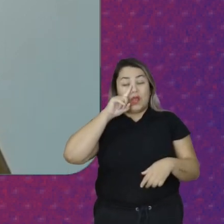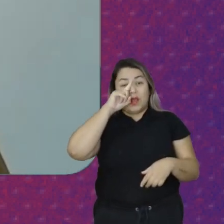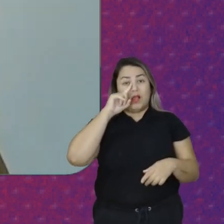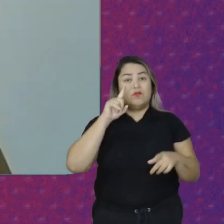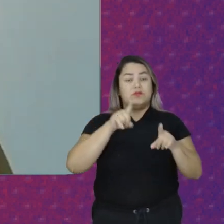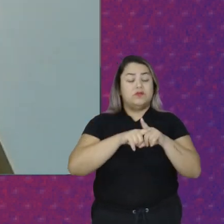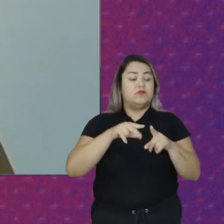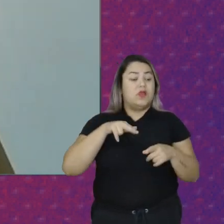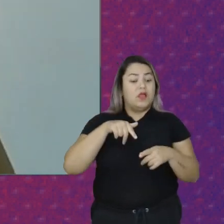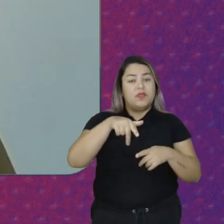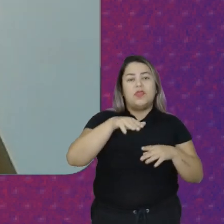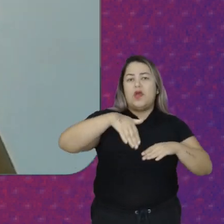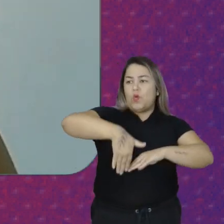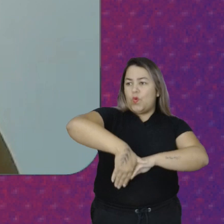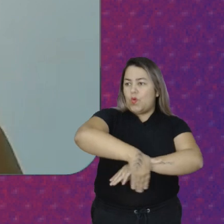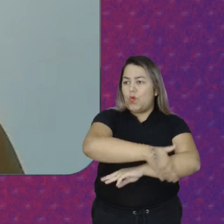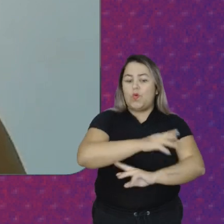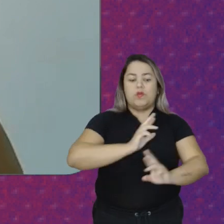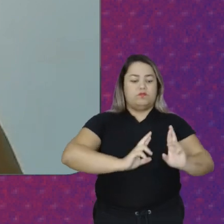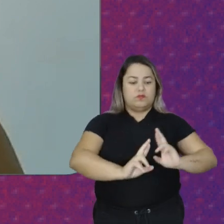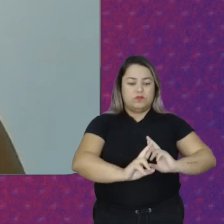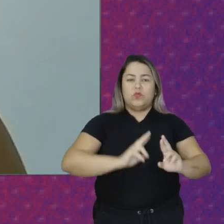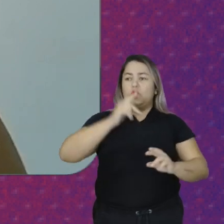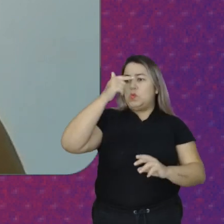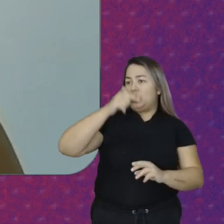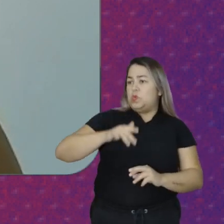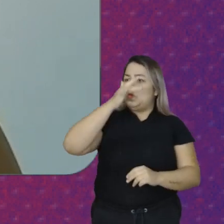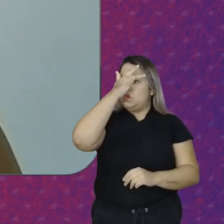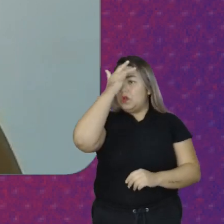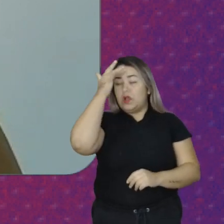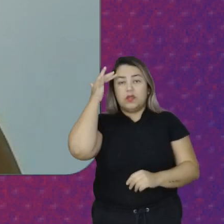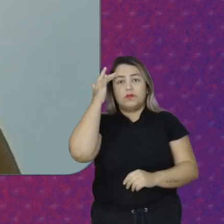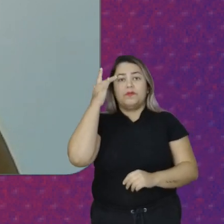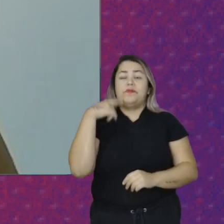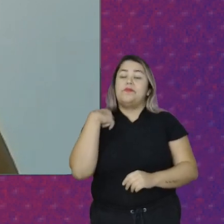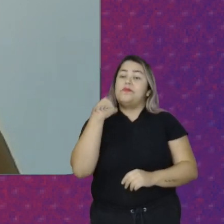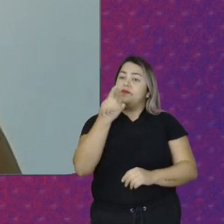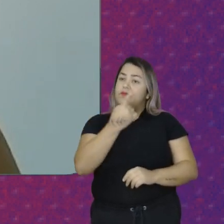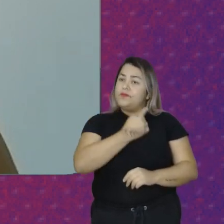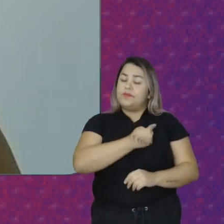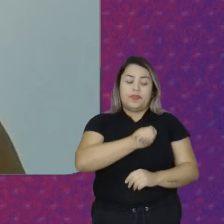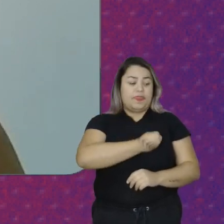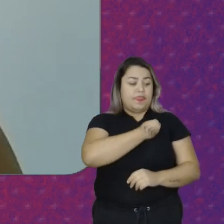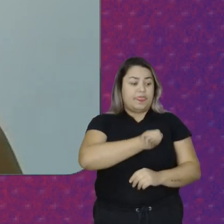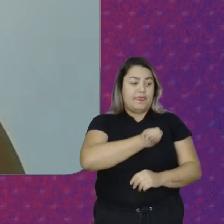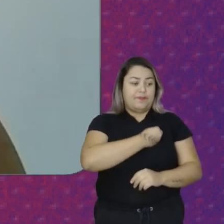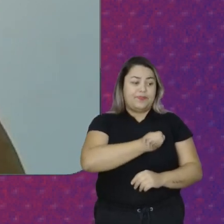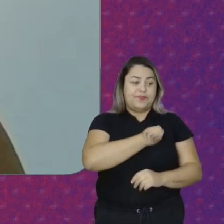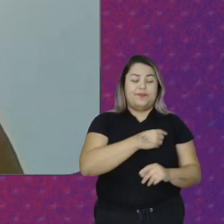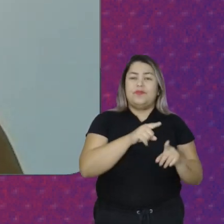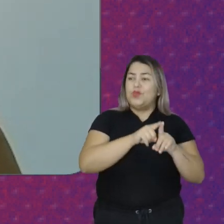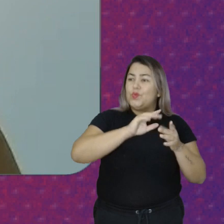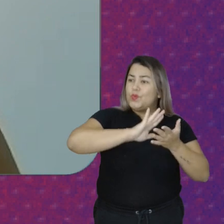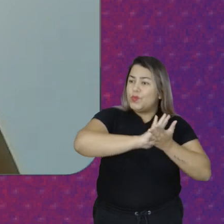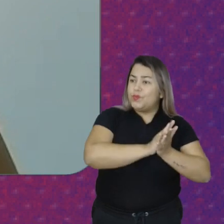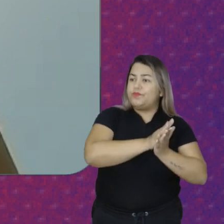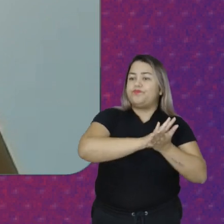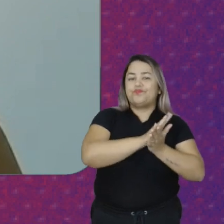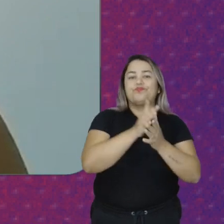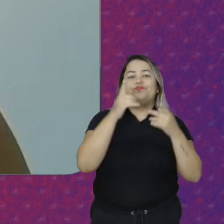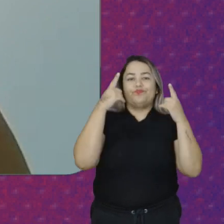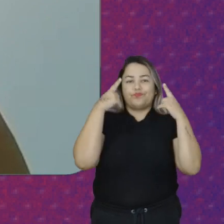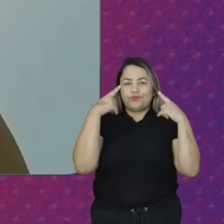sai na rua, quando a gente se relaciona com alguém, quando a gente vive situações de preconceito, violência